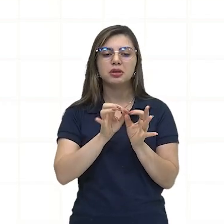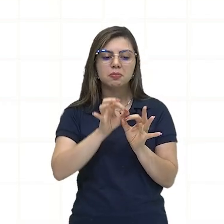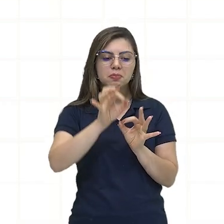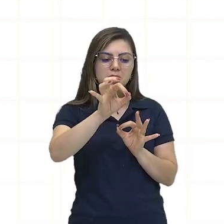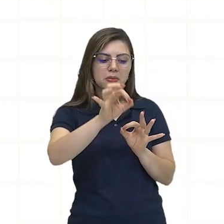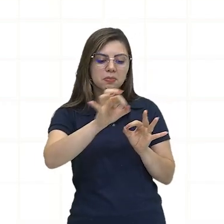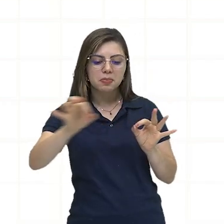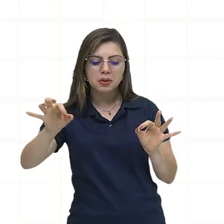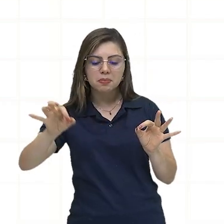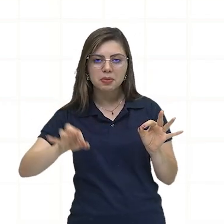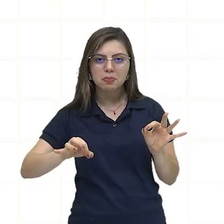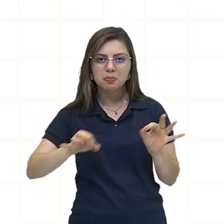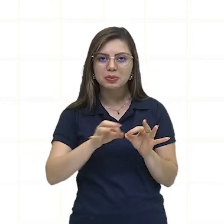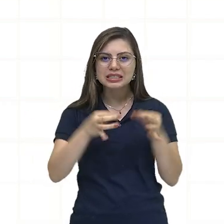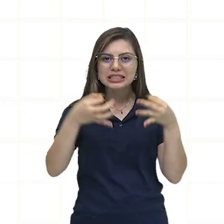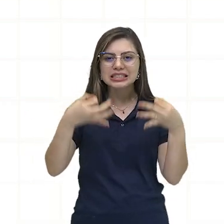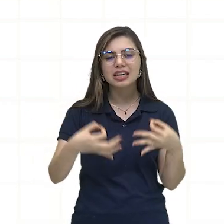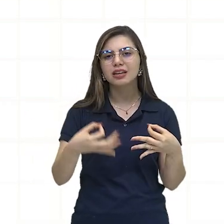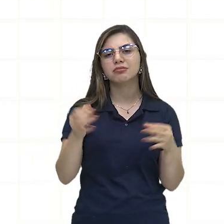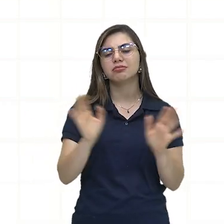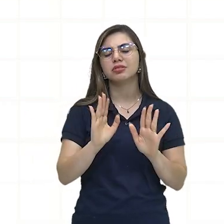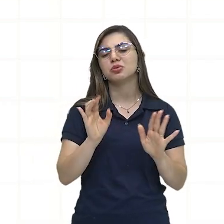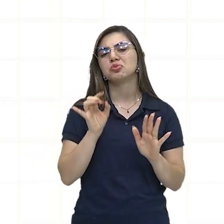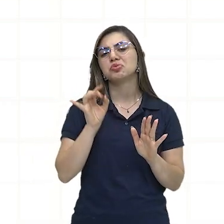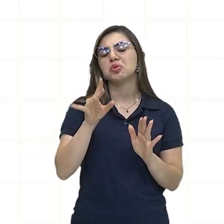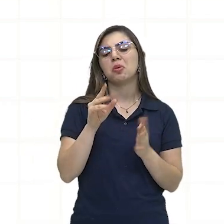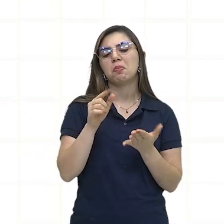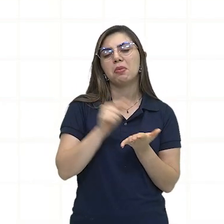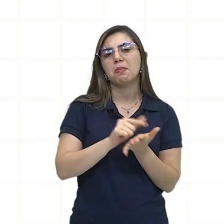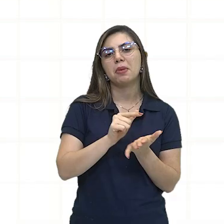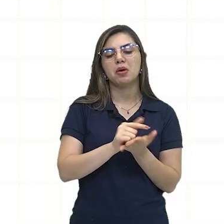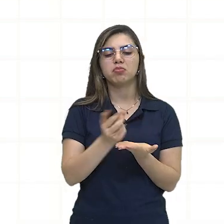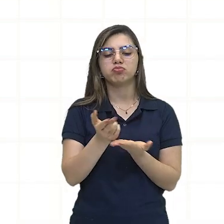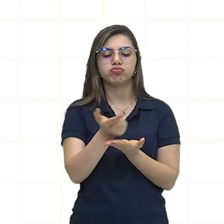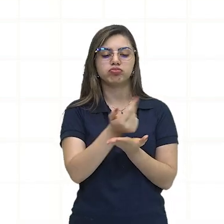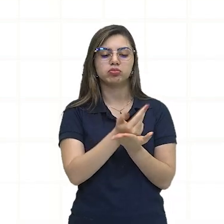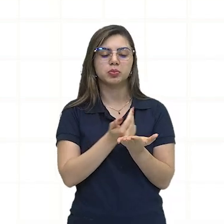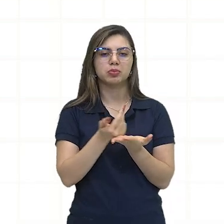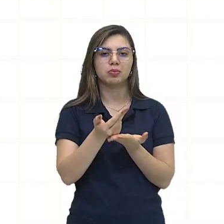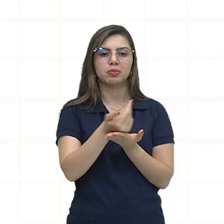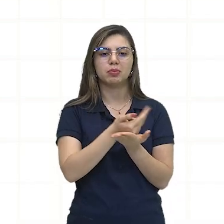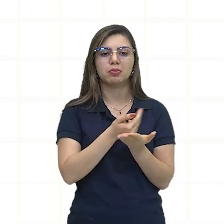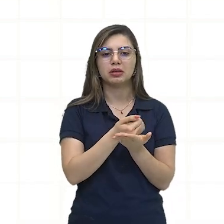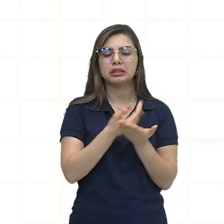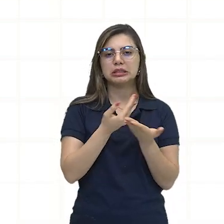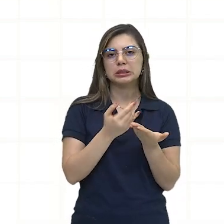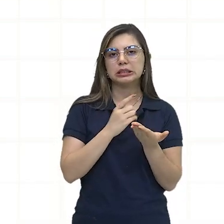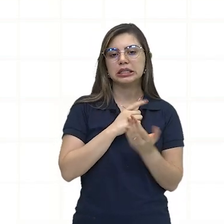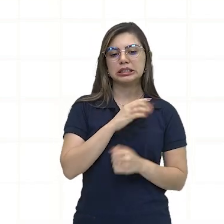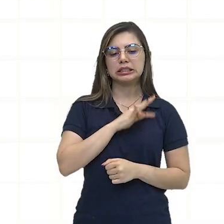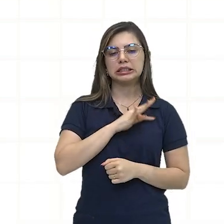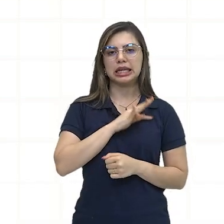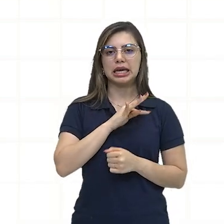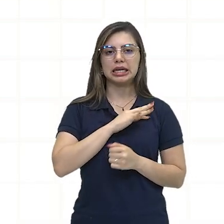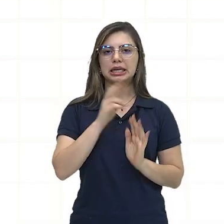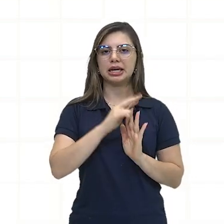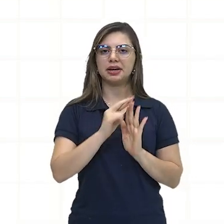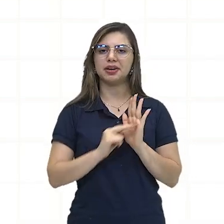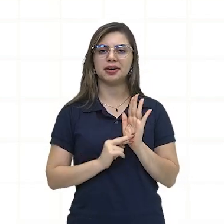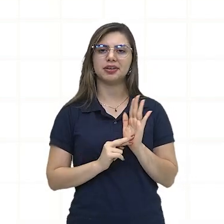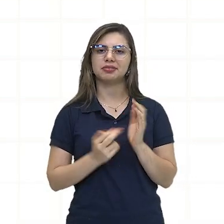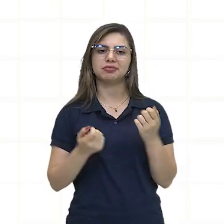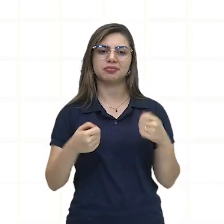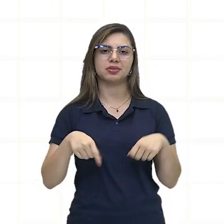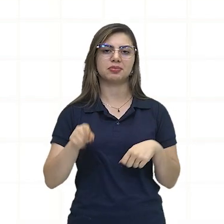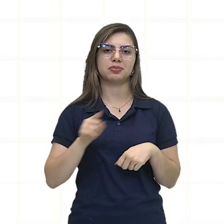medindo corretamente a distância entre os espaços. Você simplesmente não tem um rigor técnico ao